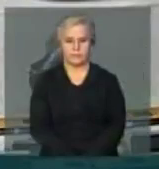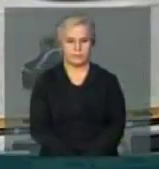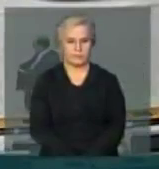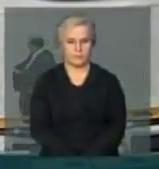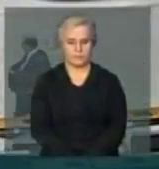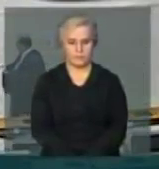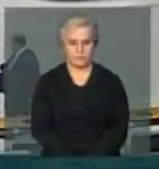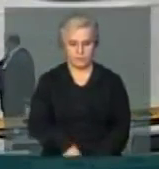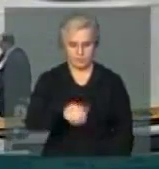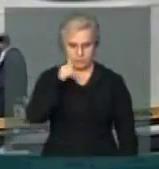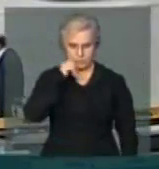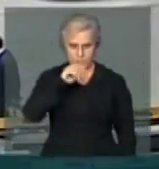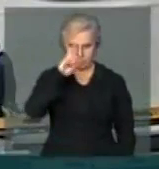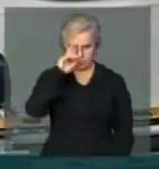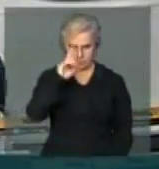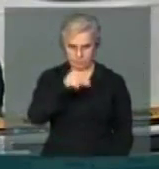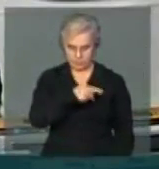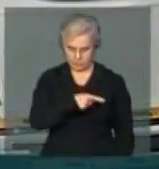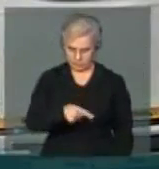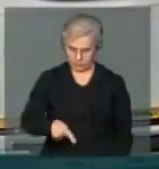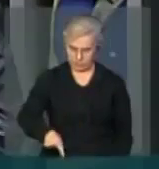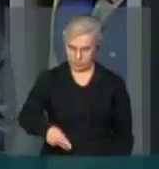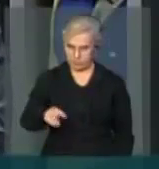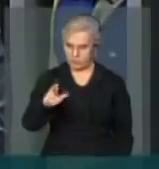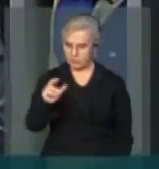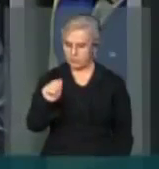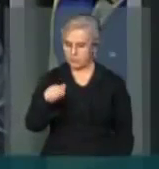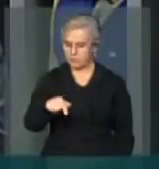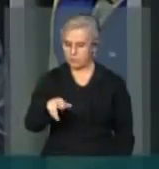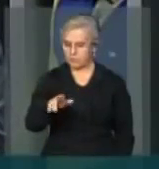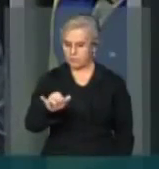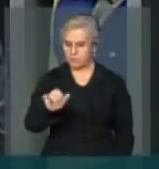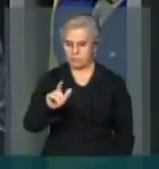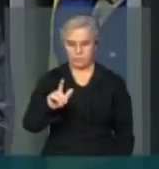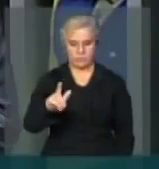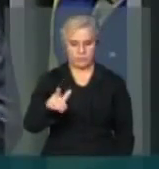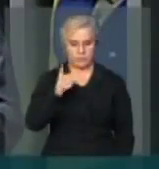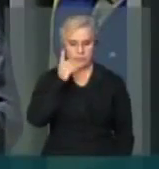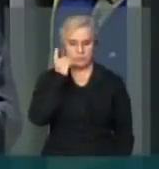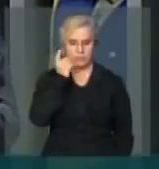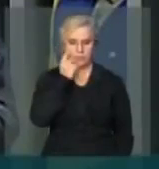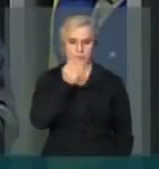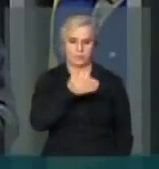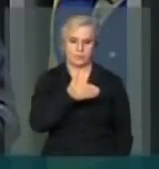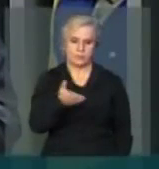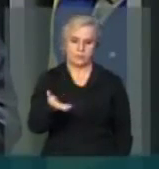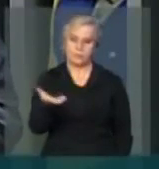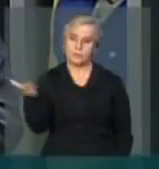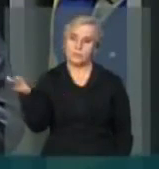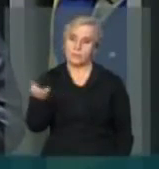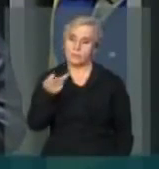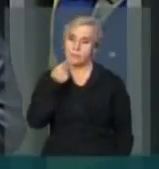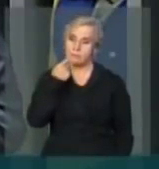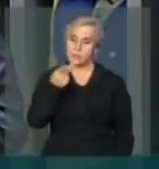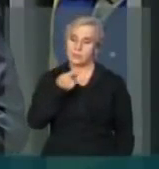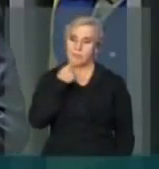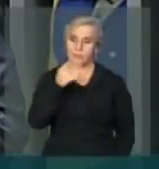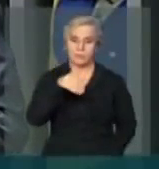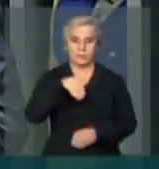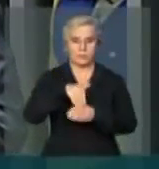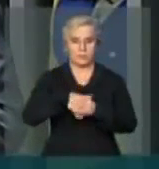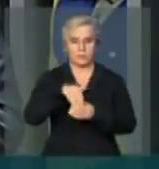Senhora Presidente Raquel Muniz, senhoras e senhores parlamentares, quero falar hoje sobre o voto